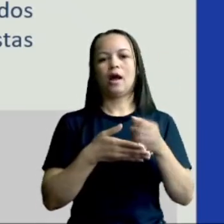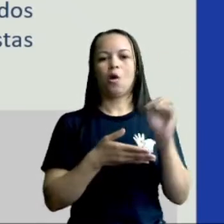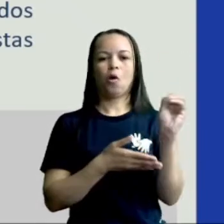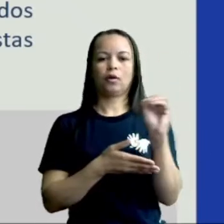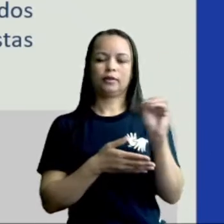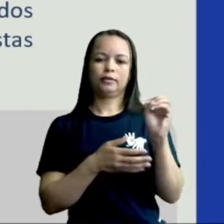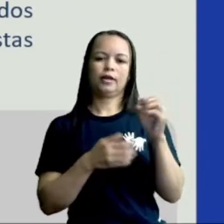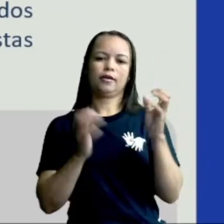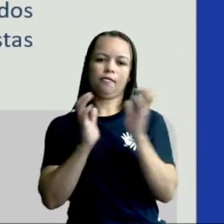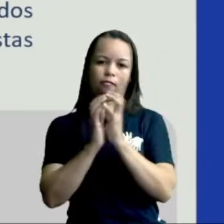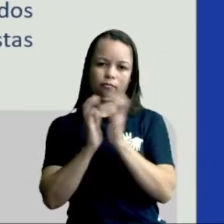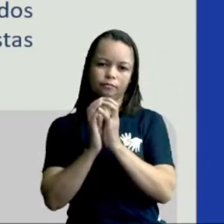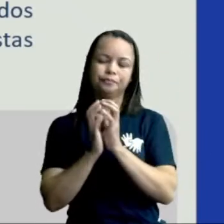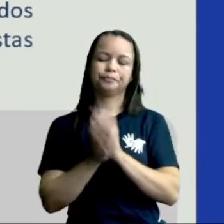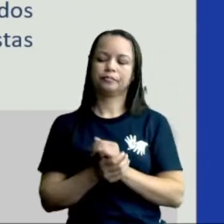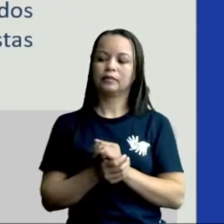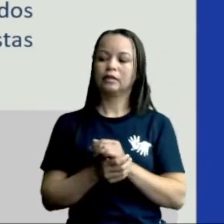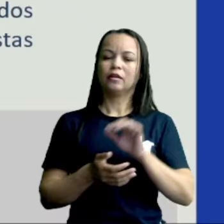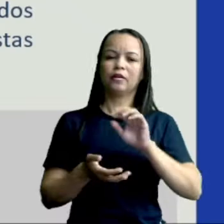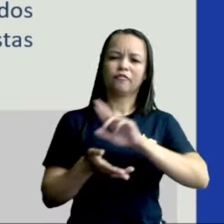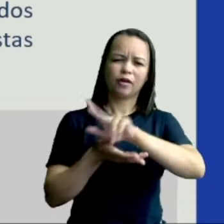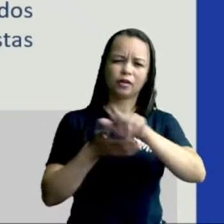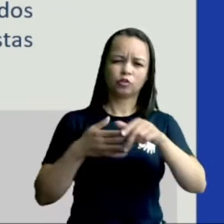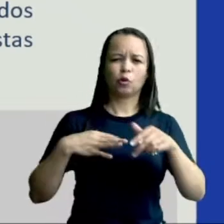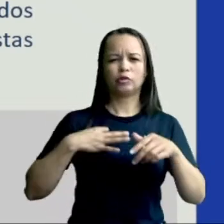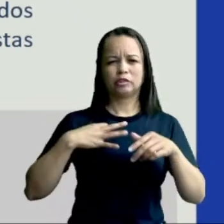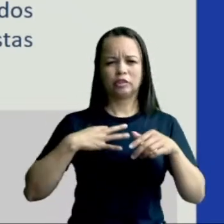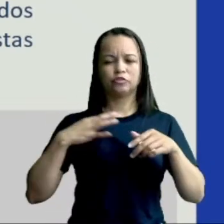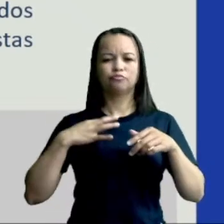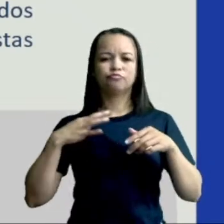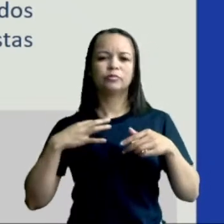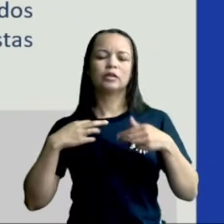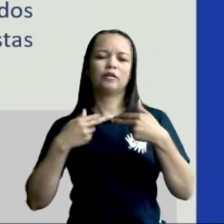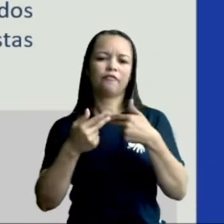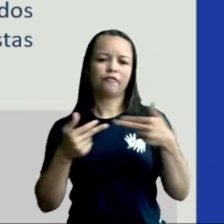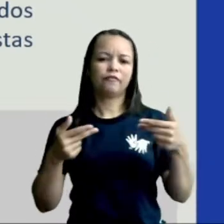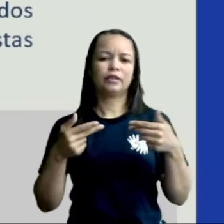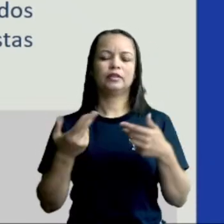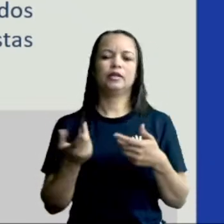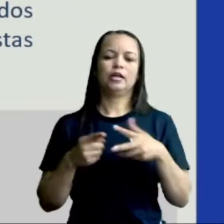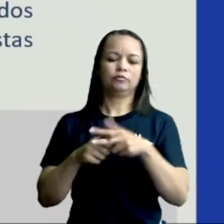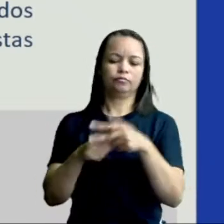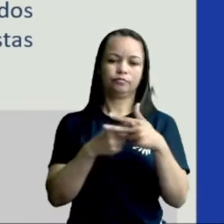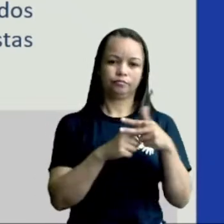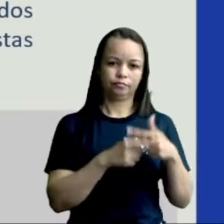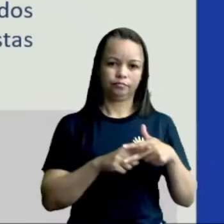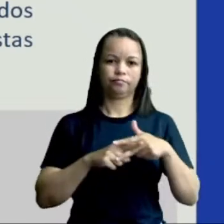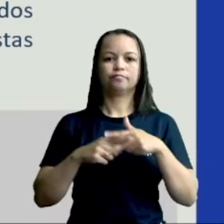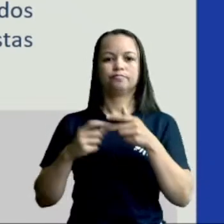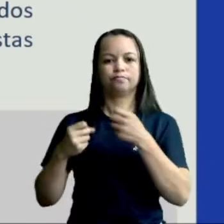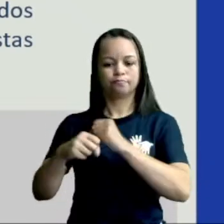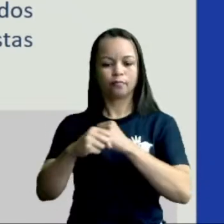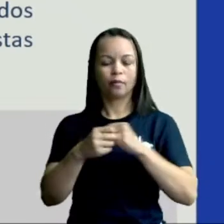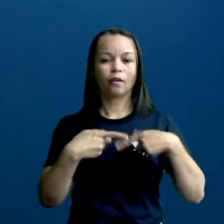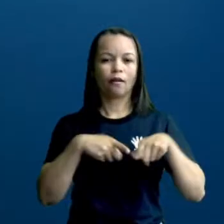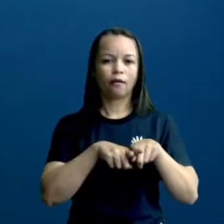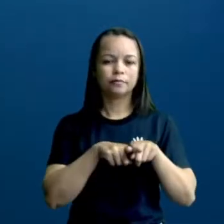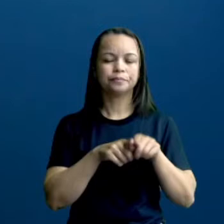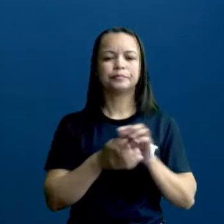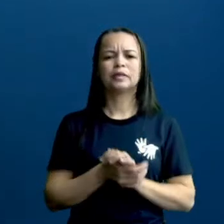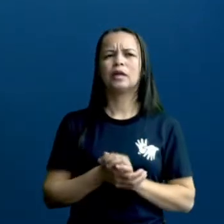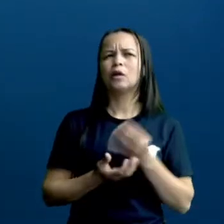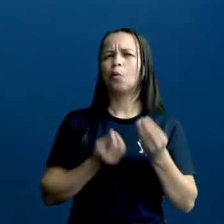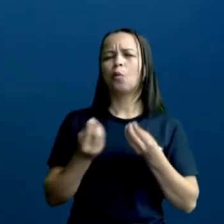da freguesia, pano de algodão, tecidos e modestas oficinas domésticas. Então, como era que funcionava